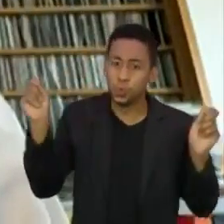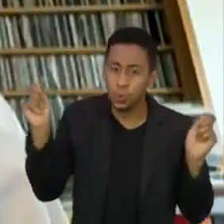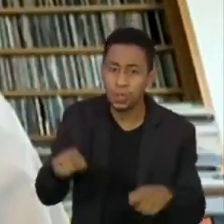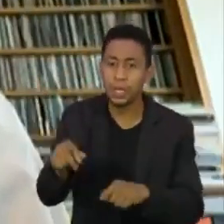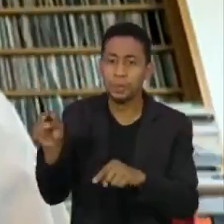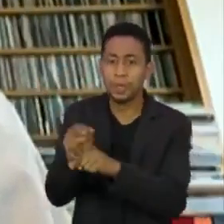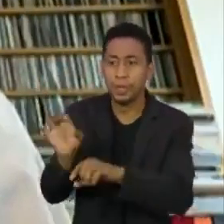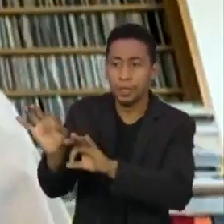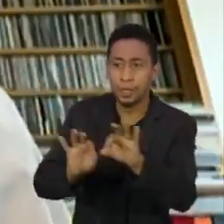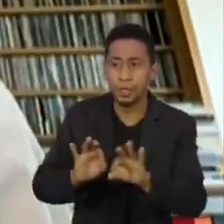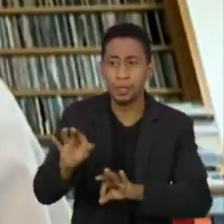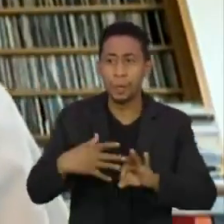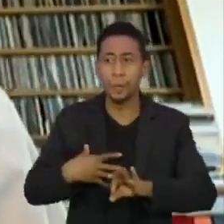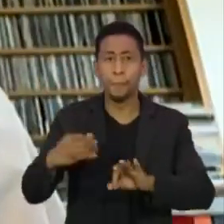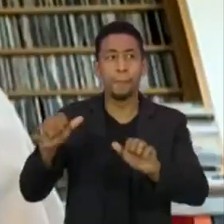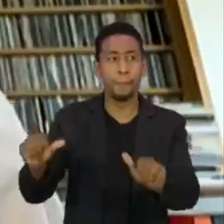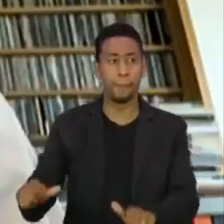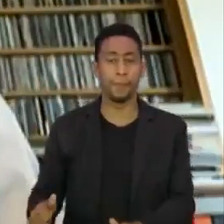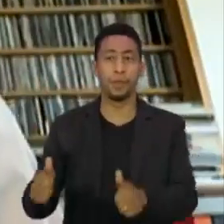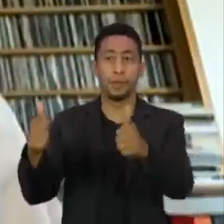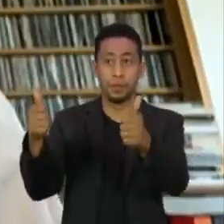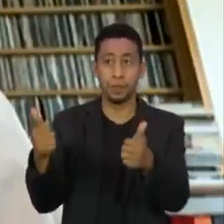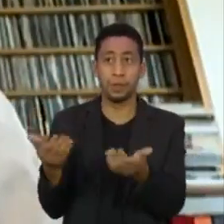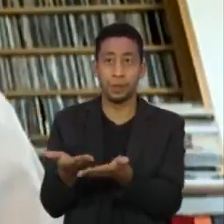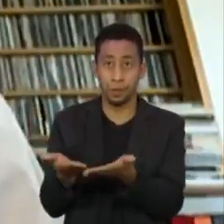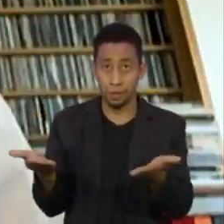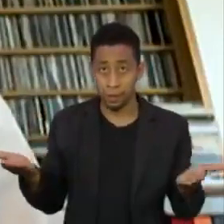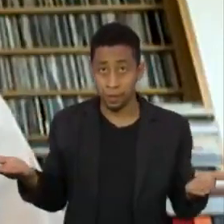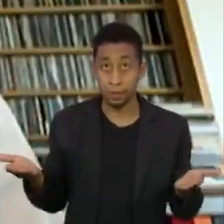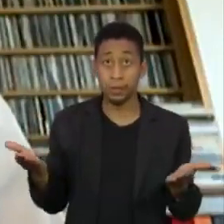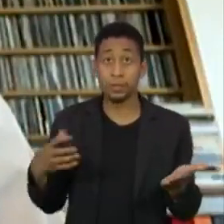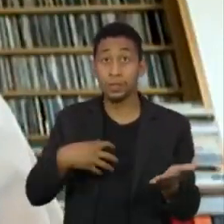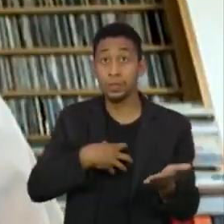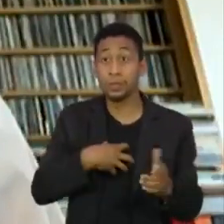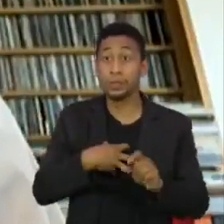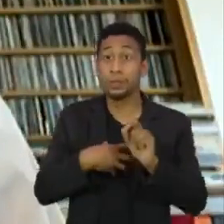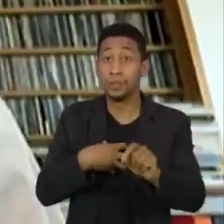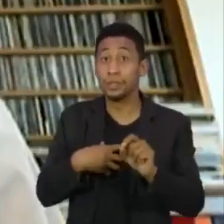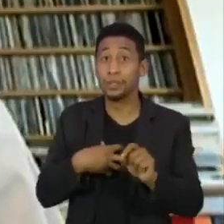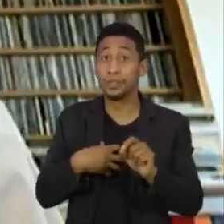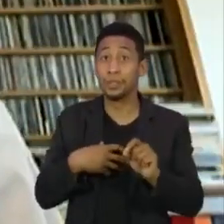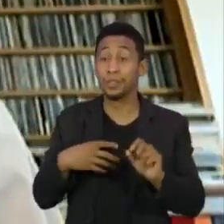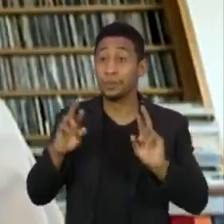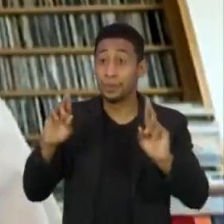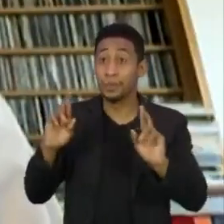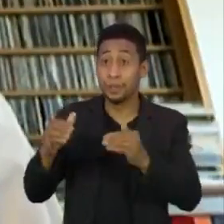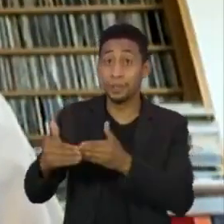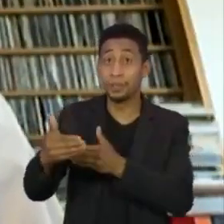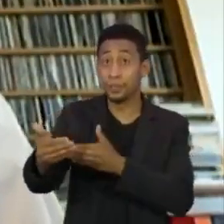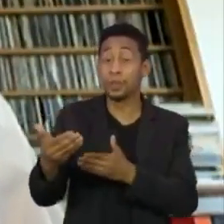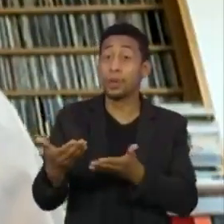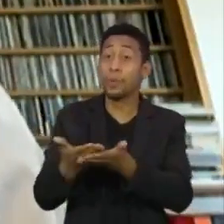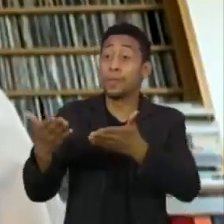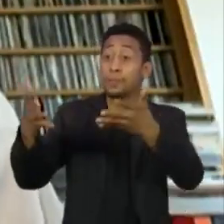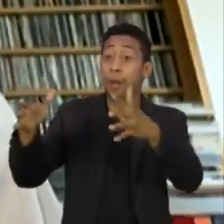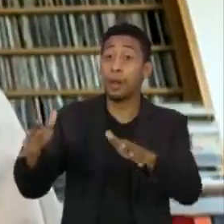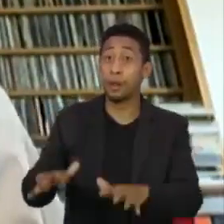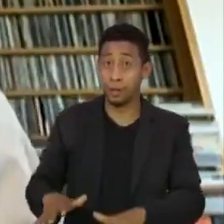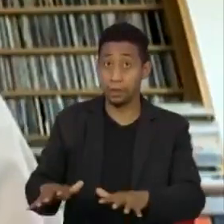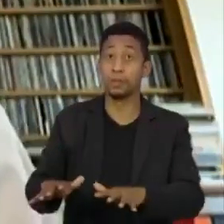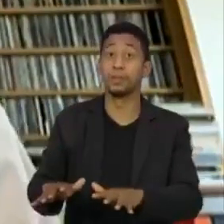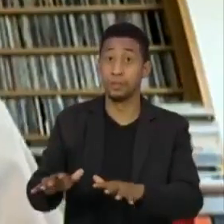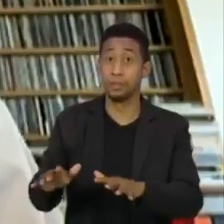melhor do que as suas foram, né? Essas expectativas começam a ser frustradas, né? Então, há um